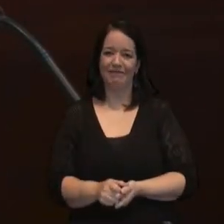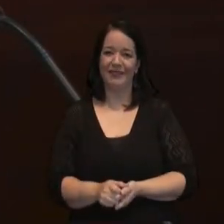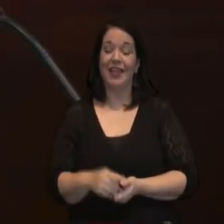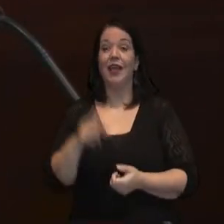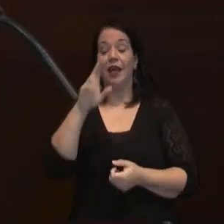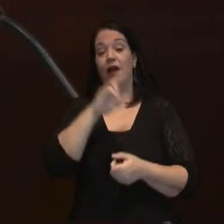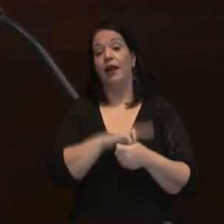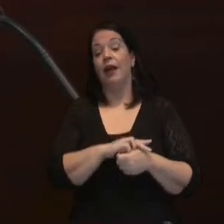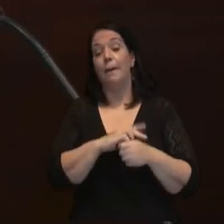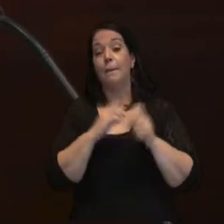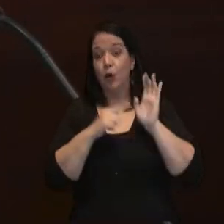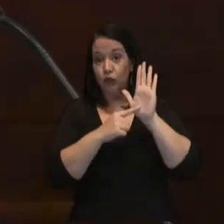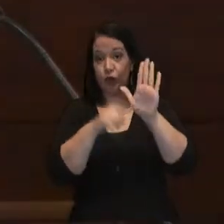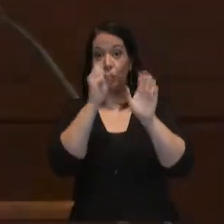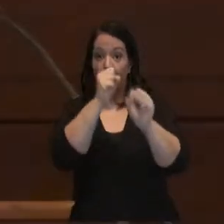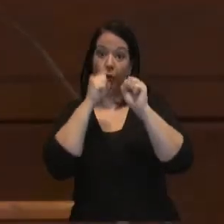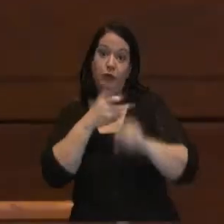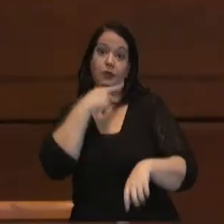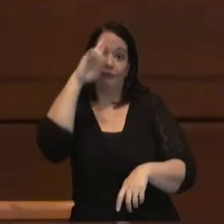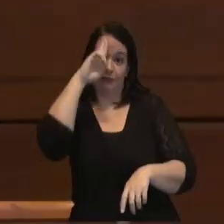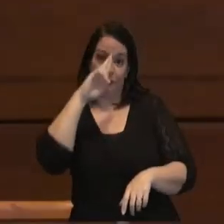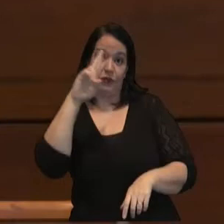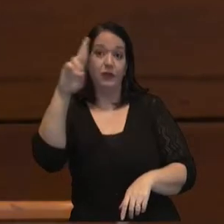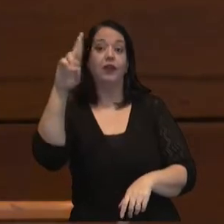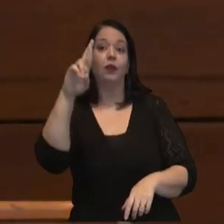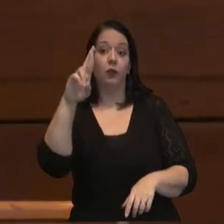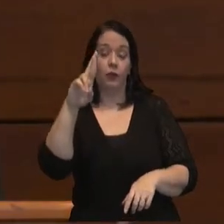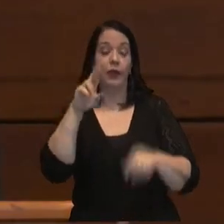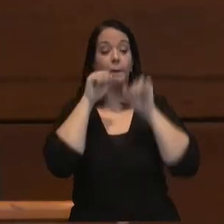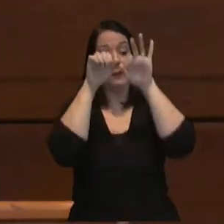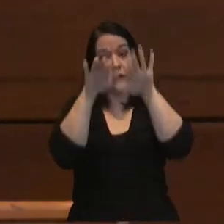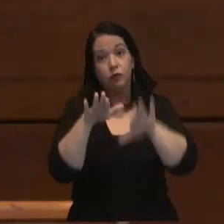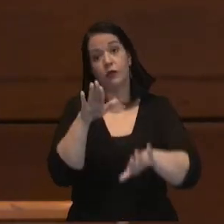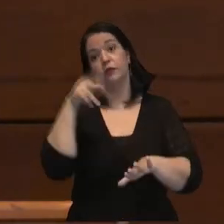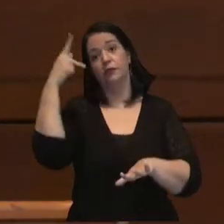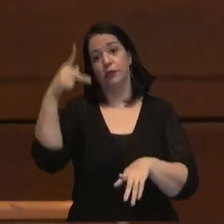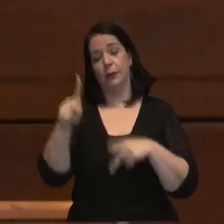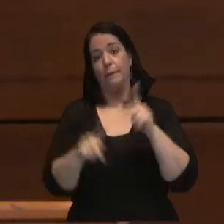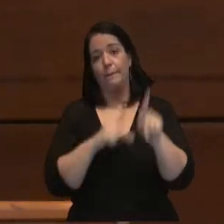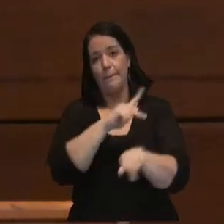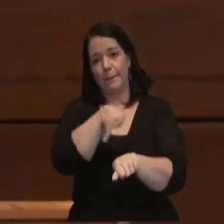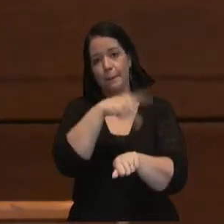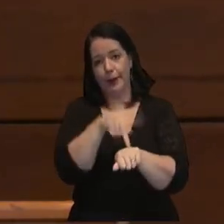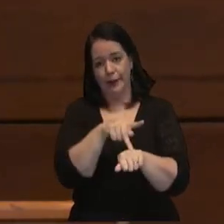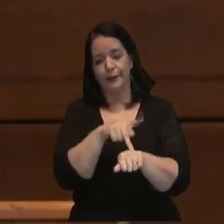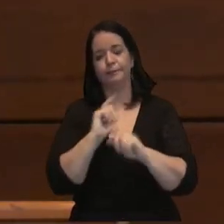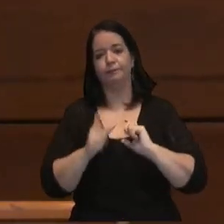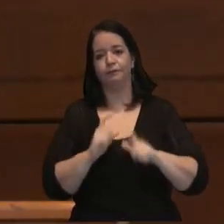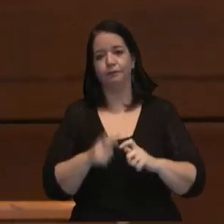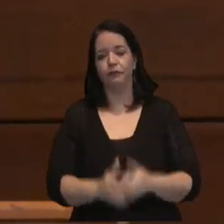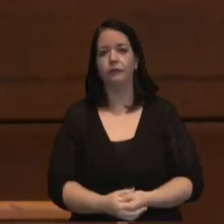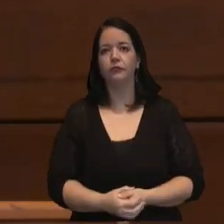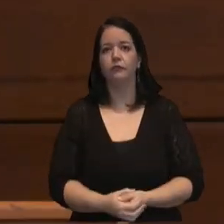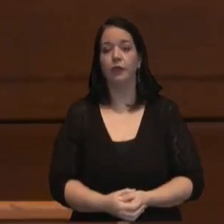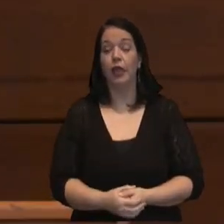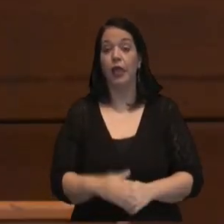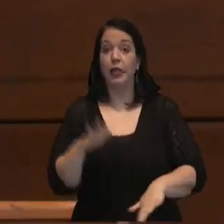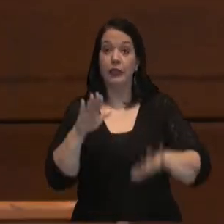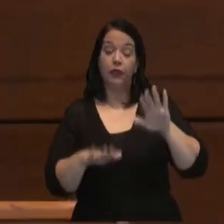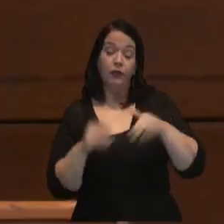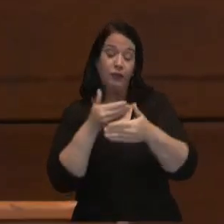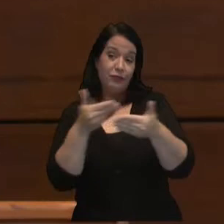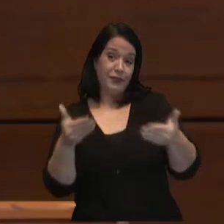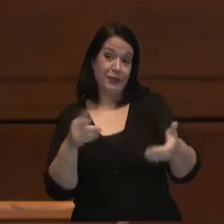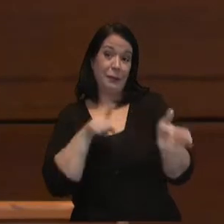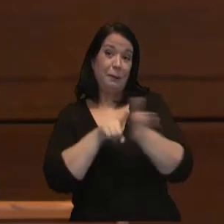nação. Mas talvez alguns possam estar perguntando: que aplicabilidade tem para nós